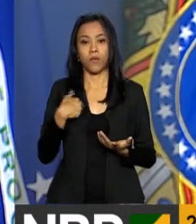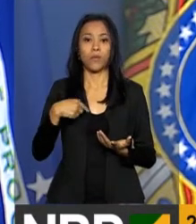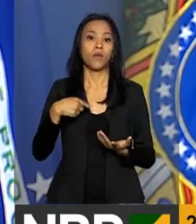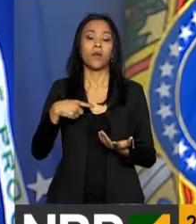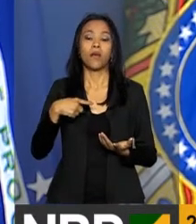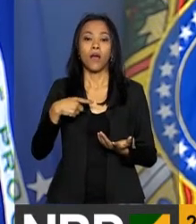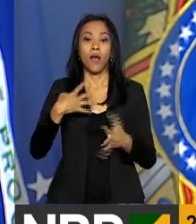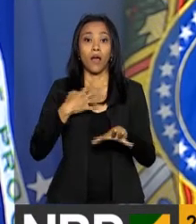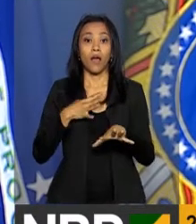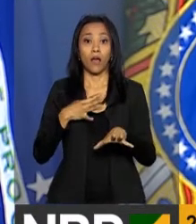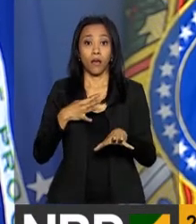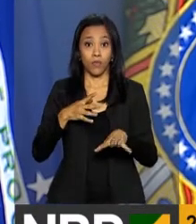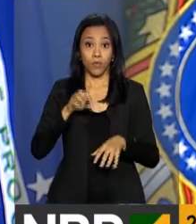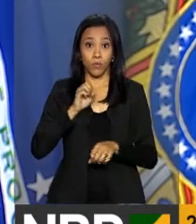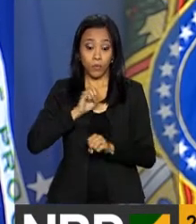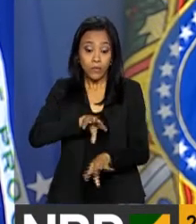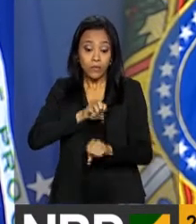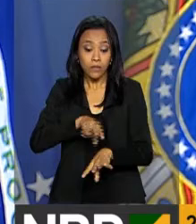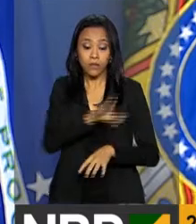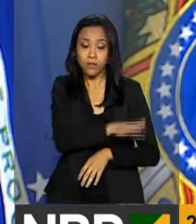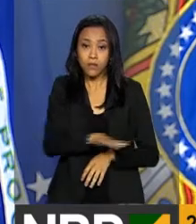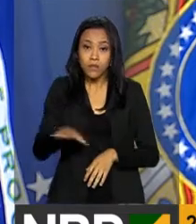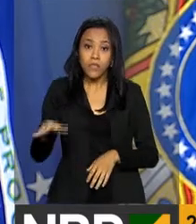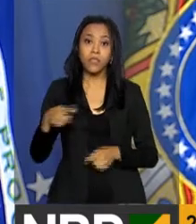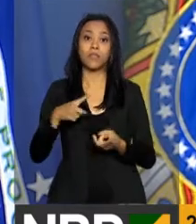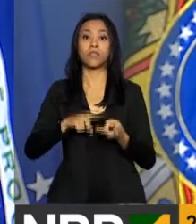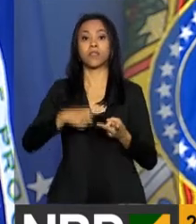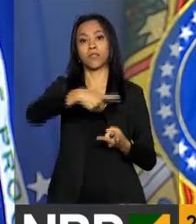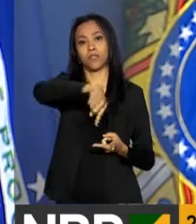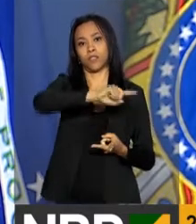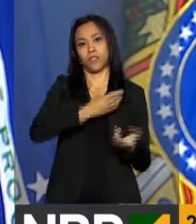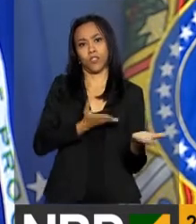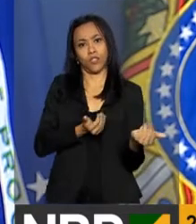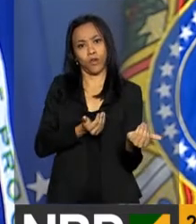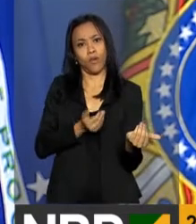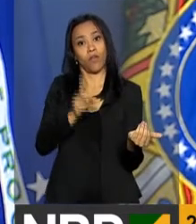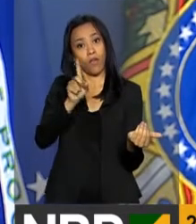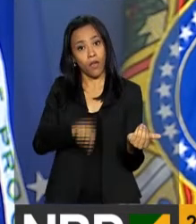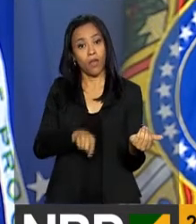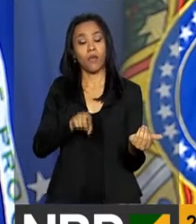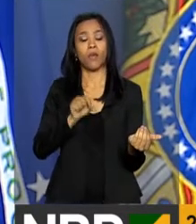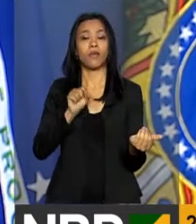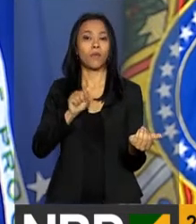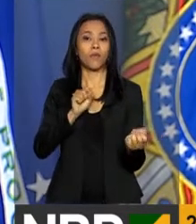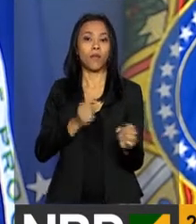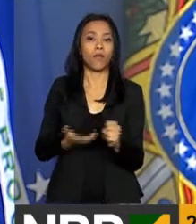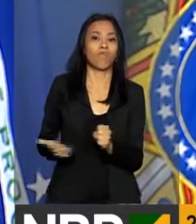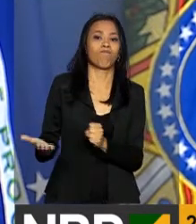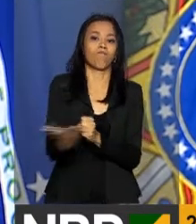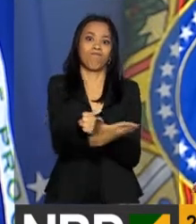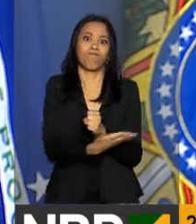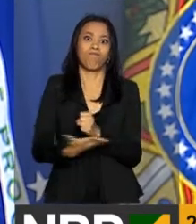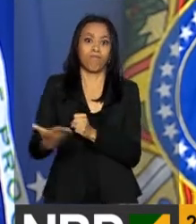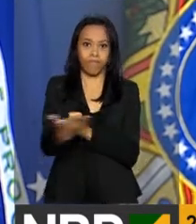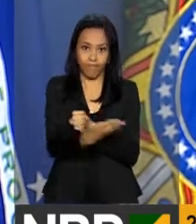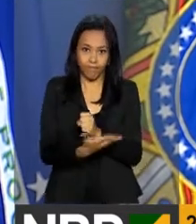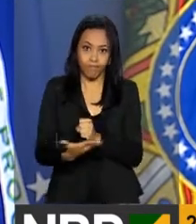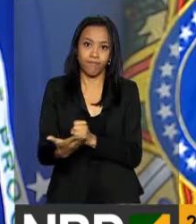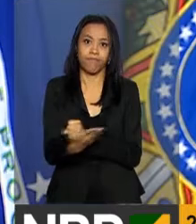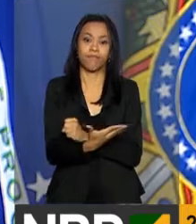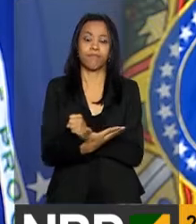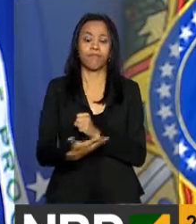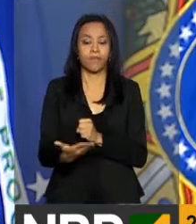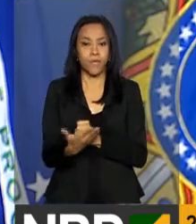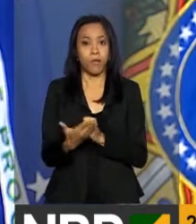de crianças e jovens é na verdade o grande alicerce para uma economia